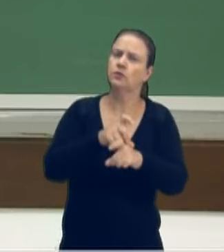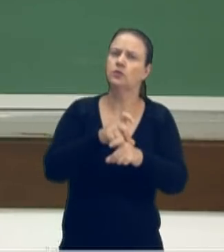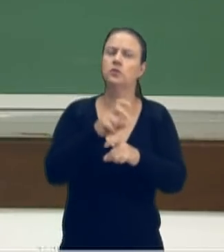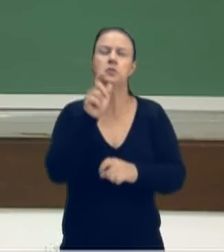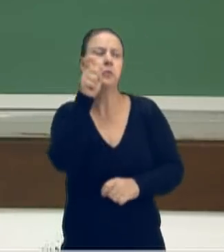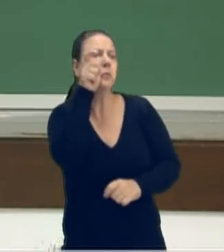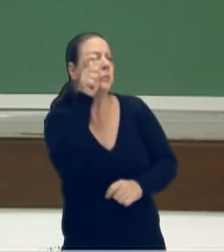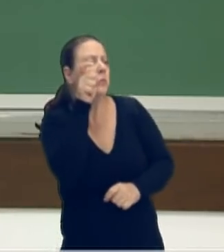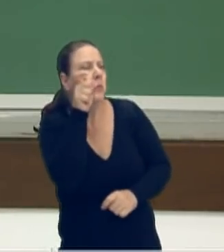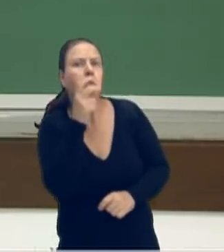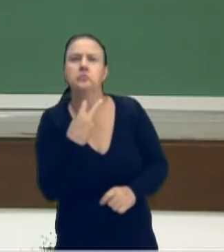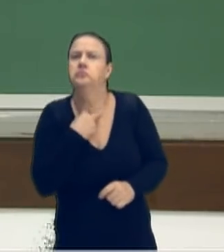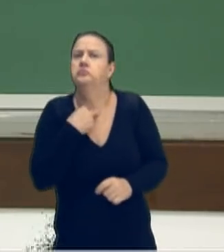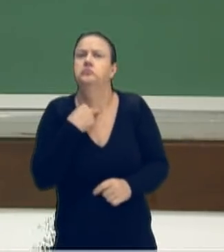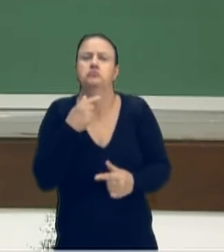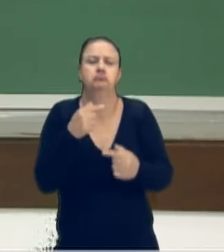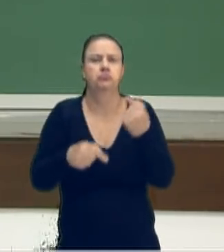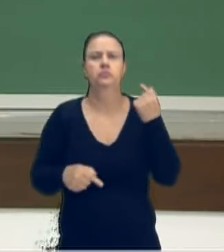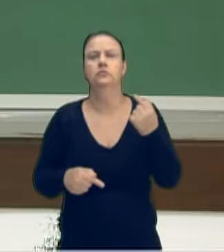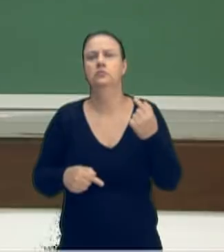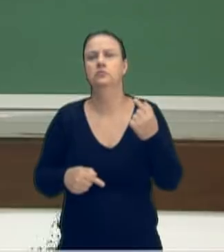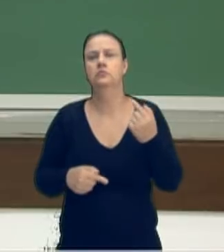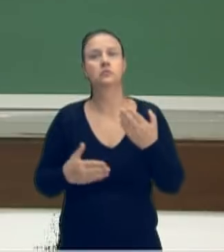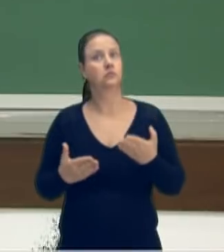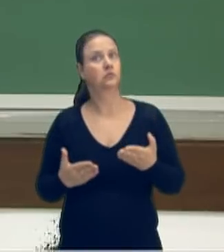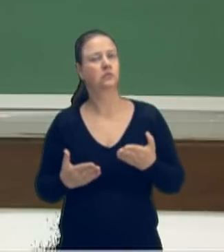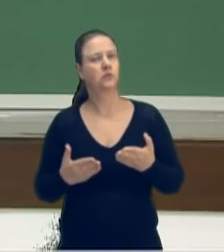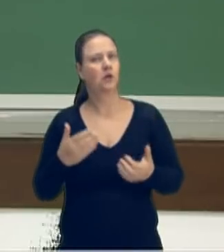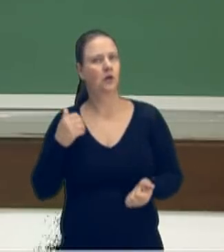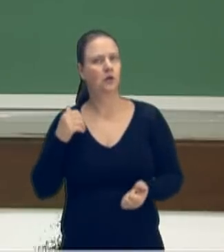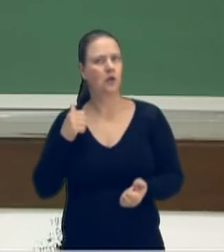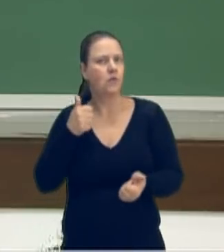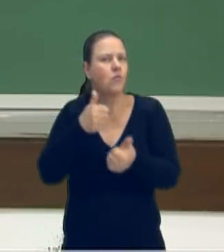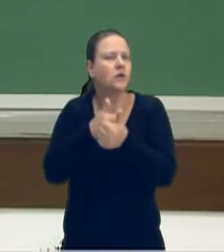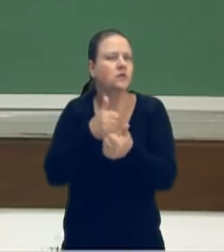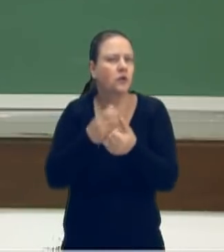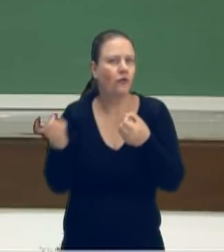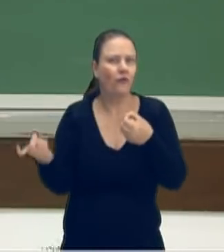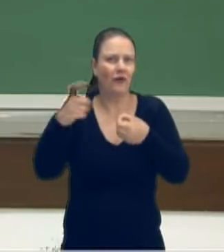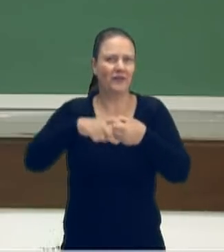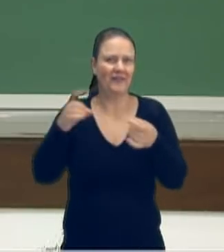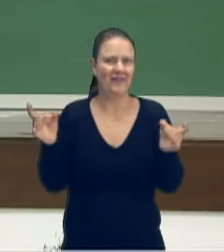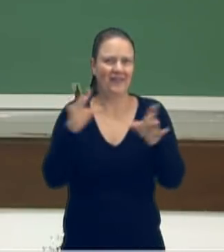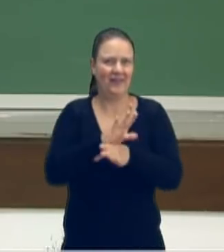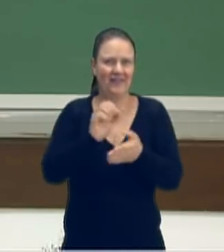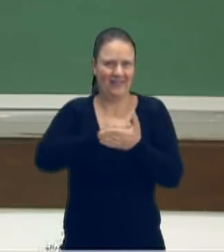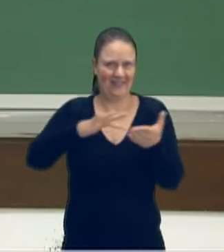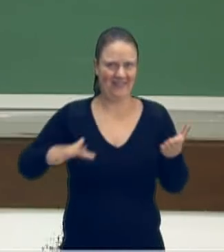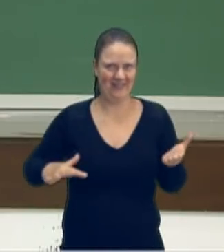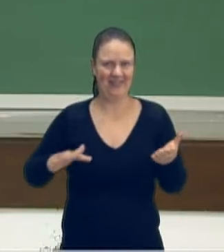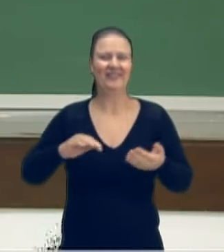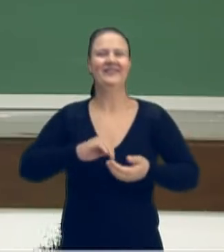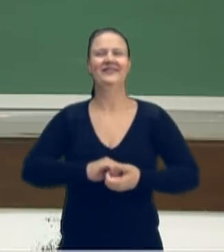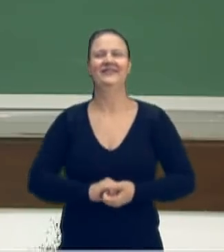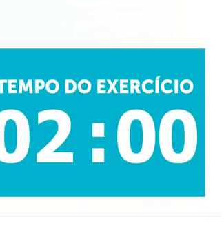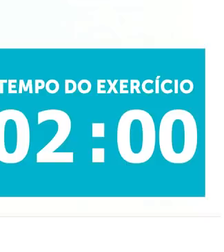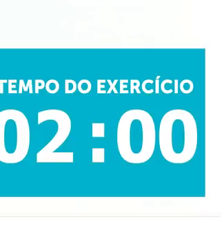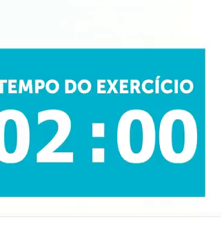ao conhecimento das civilizações antigas do Egito. Daqui a pouquinho nós voltamos, encerrando aí com essa atividade.